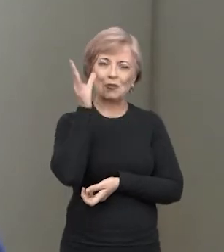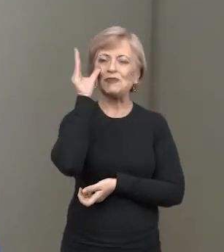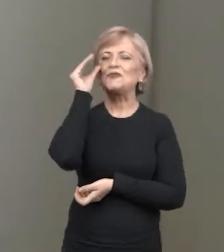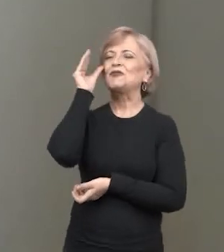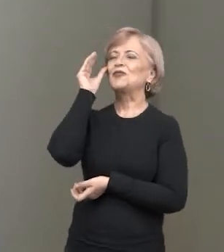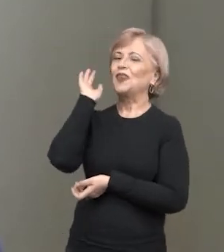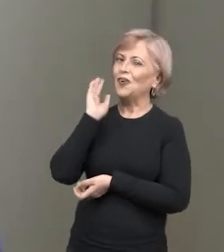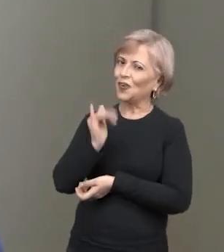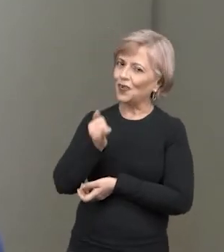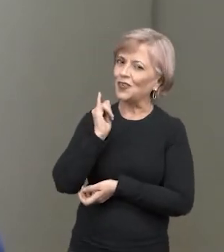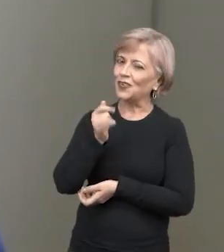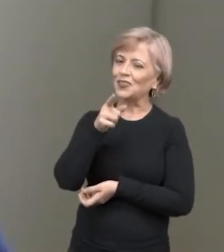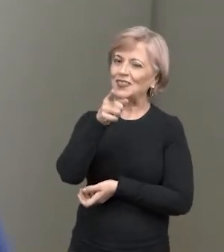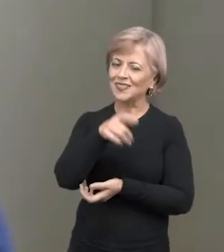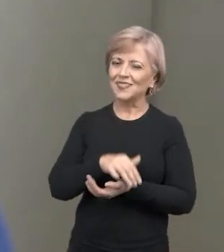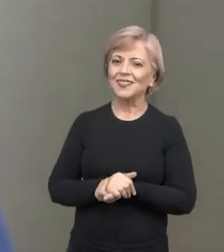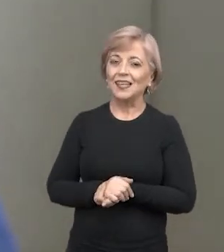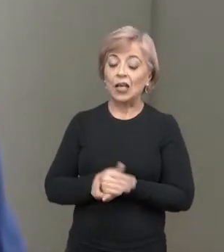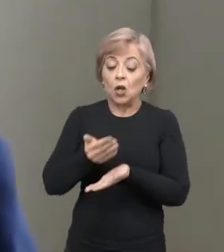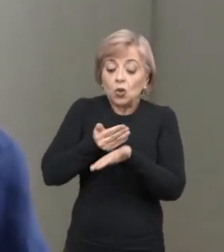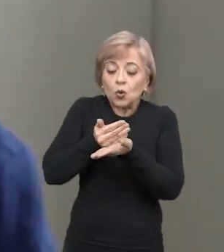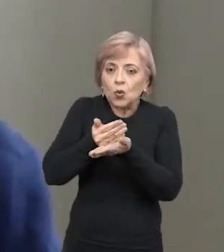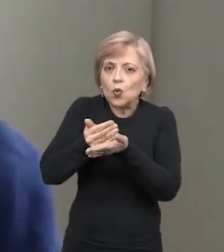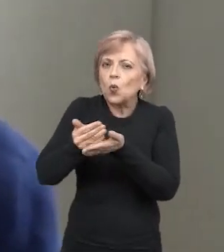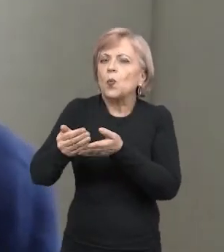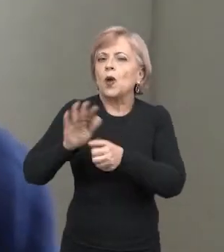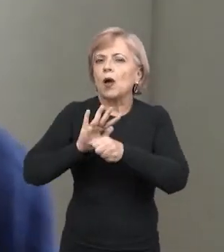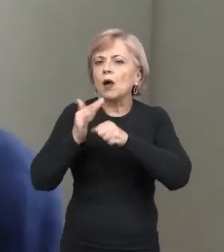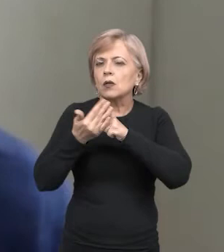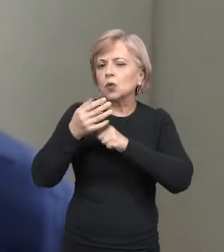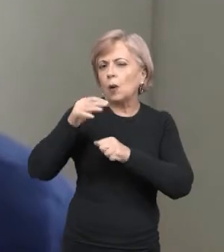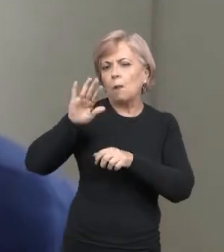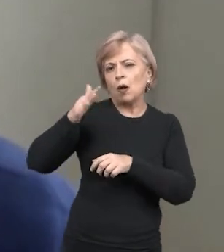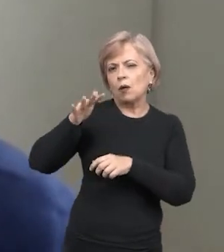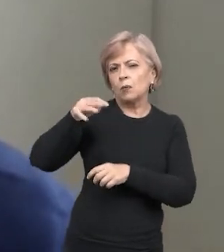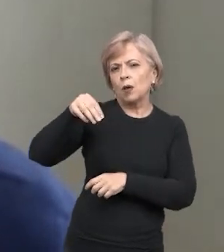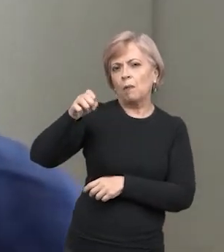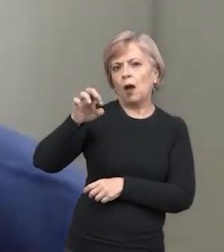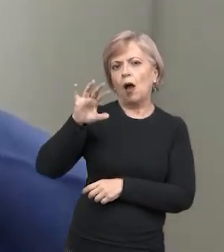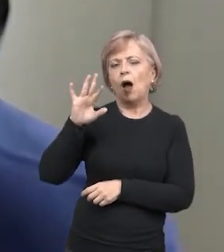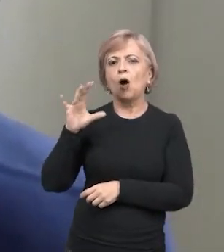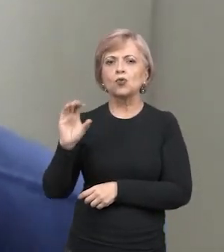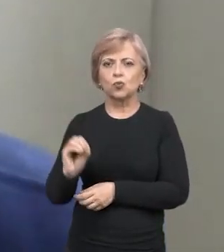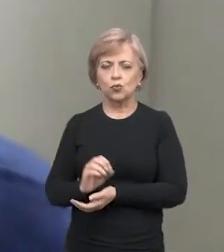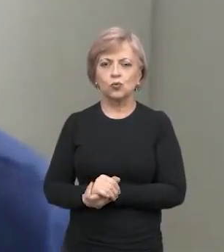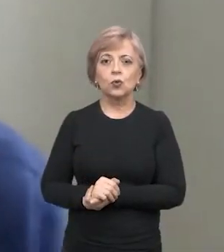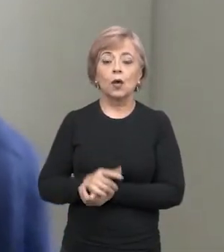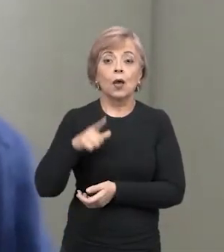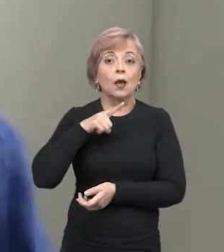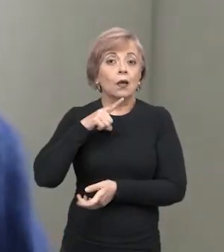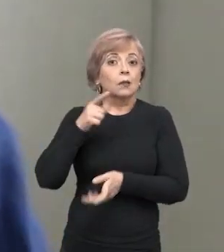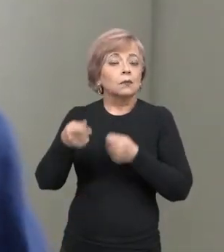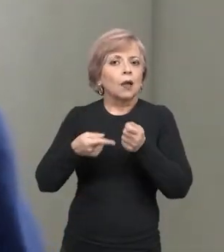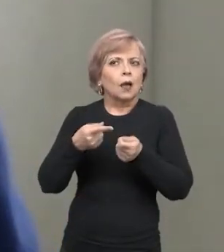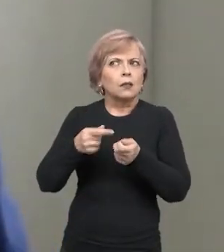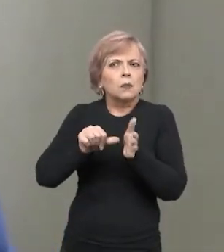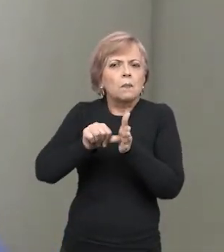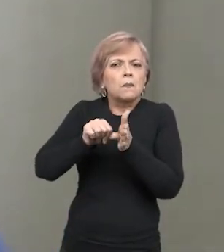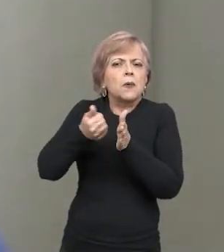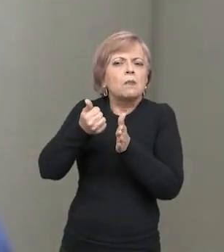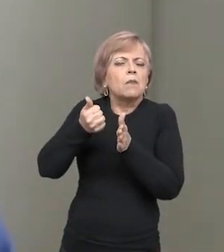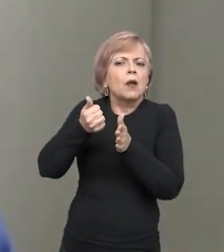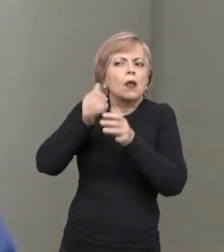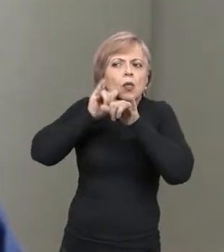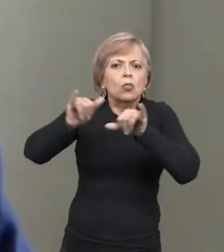Curiosamente, no início da pandemia, quando em março, meados de março, final de março, as primeiras notícias começaram a aparecer